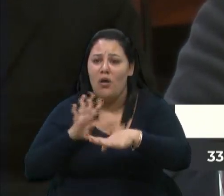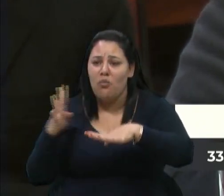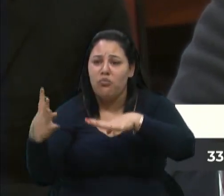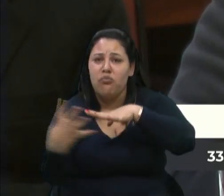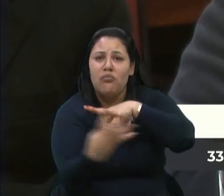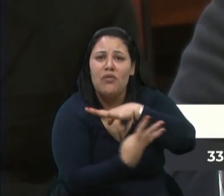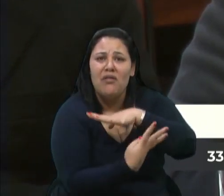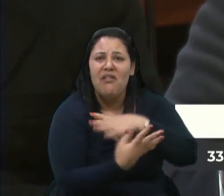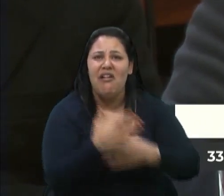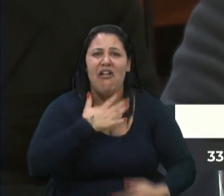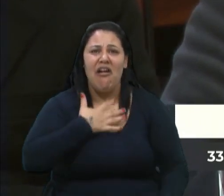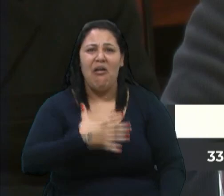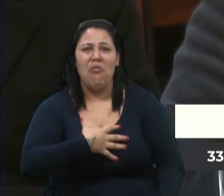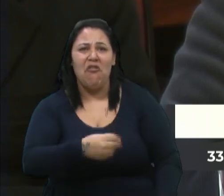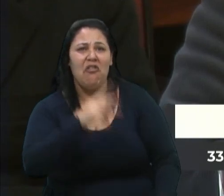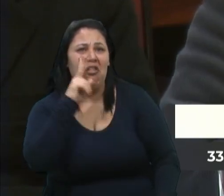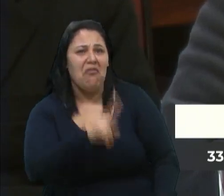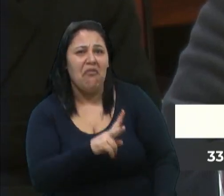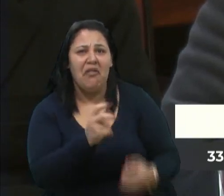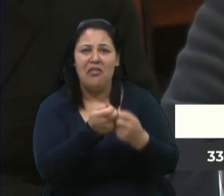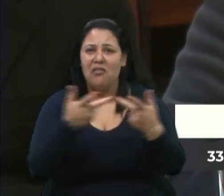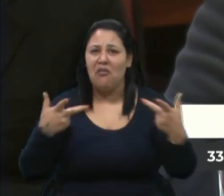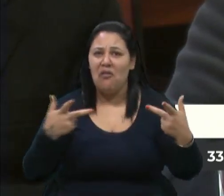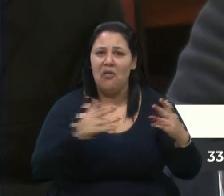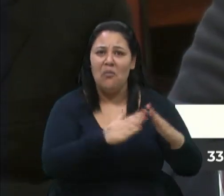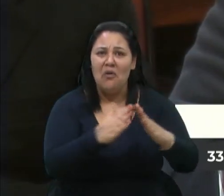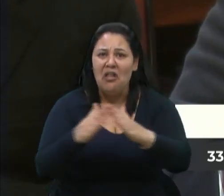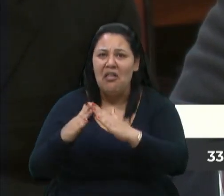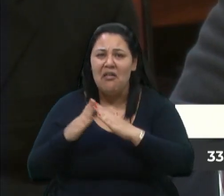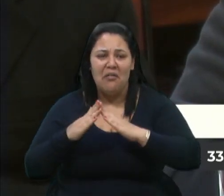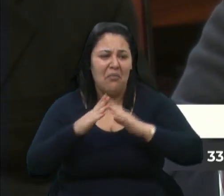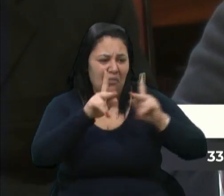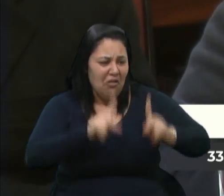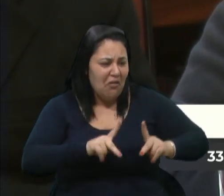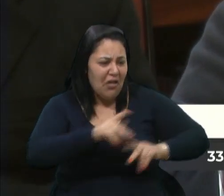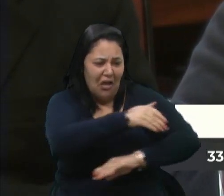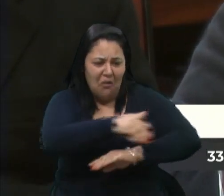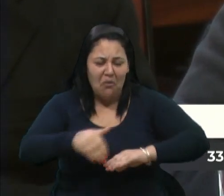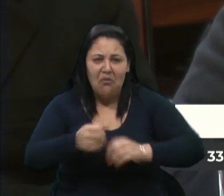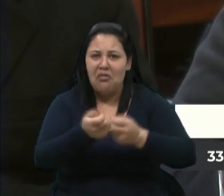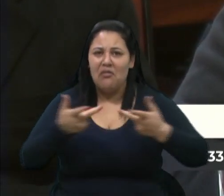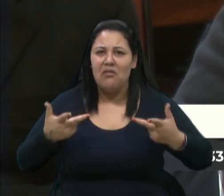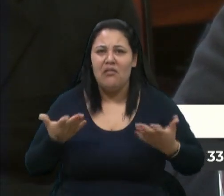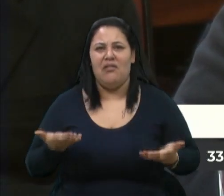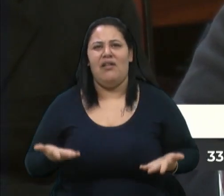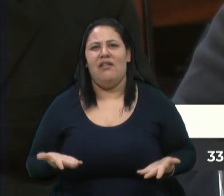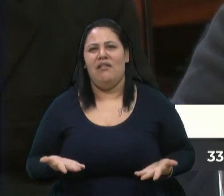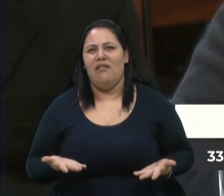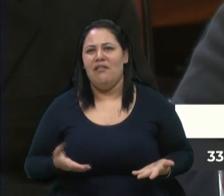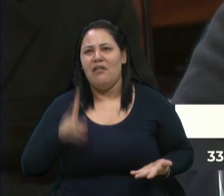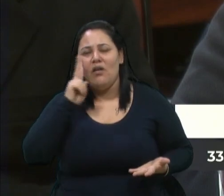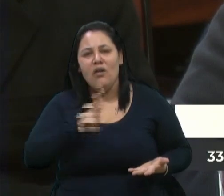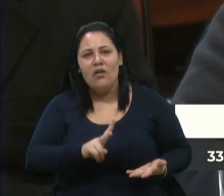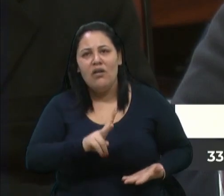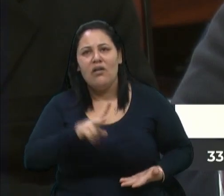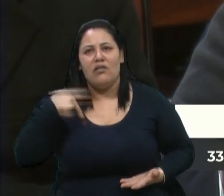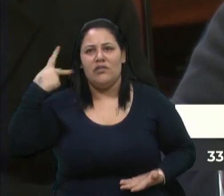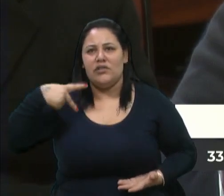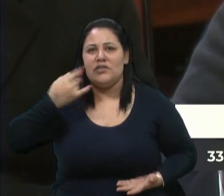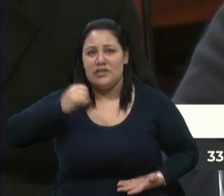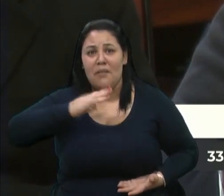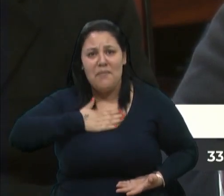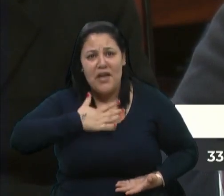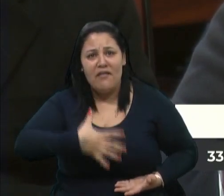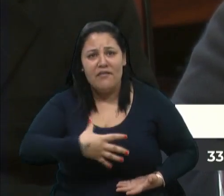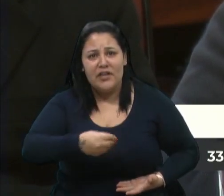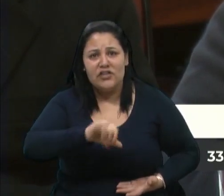meus filhos vão ver uma coisa dessa, esses moradores de rua, esse pessoal aí no entorno. Olha, vereador, se a minha filha tivesse a